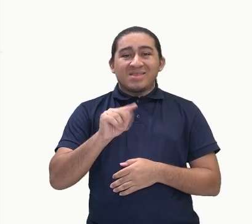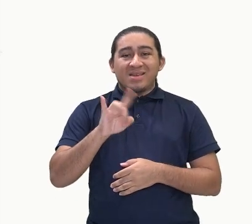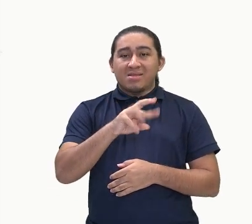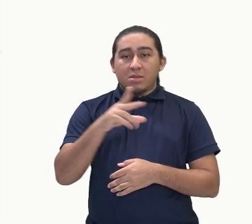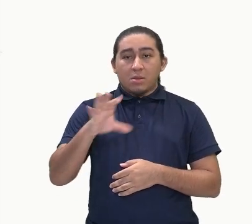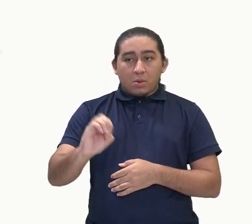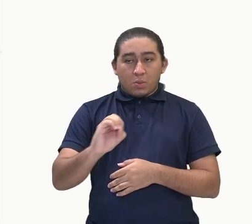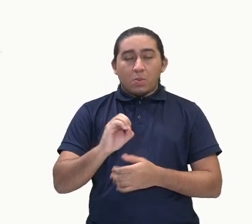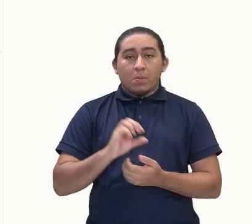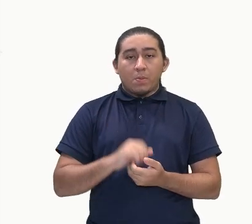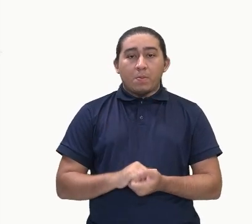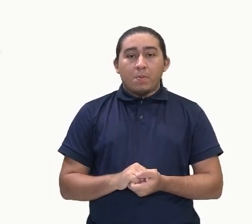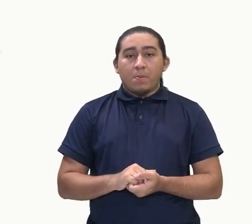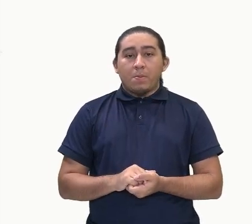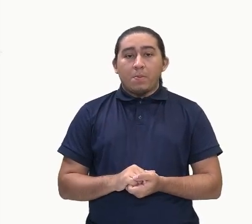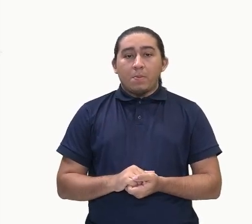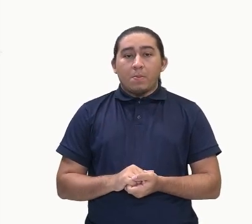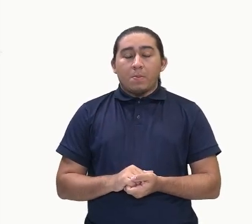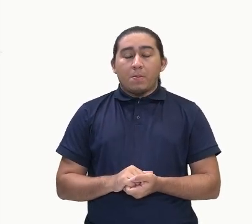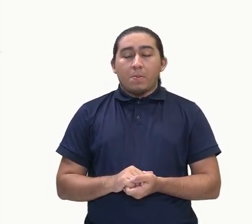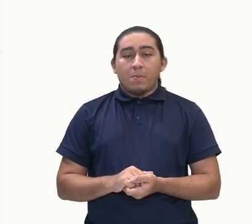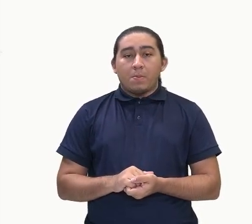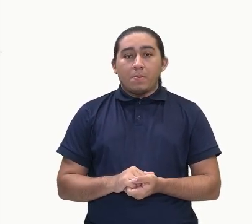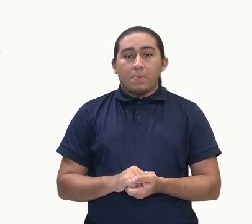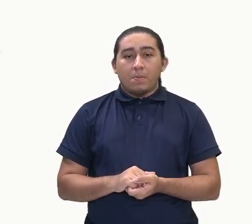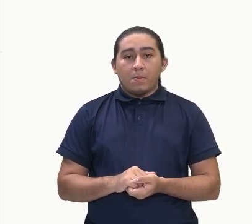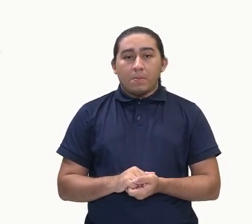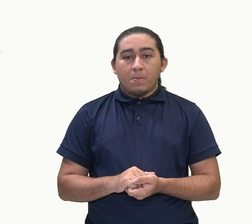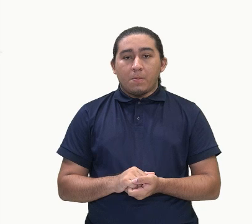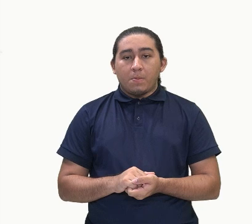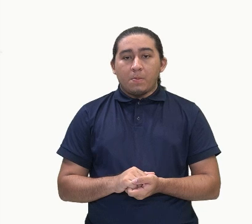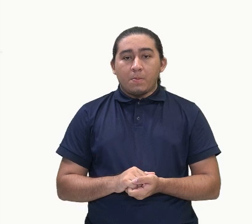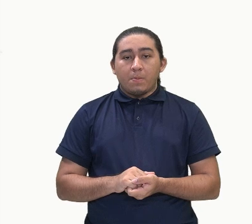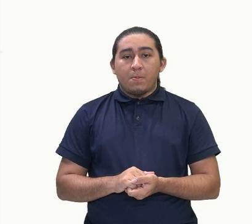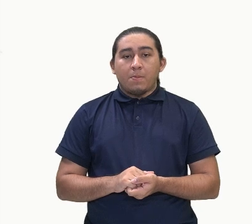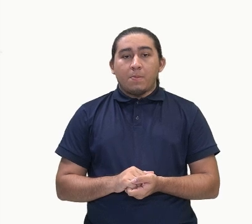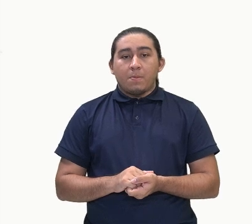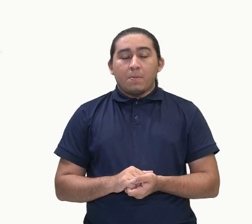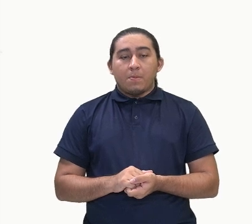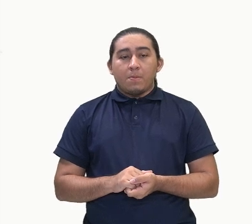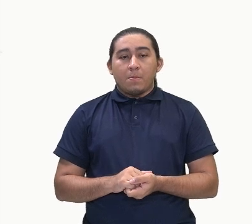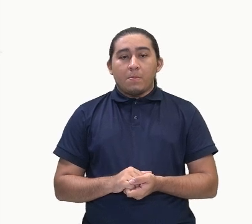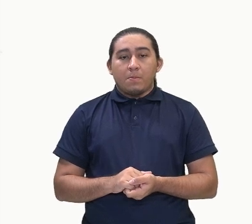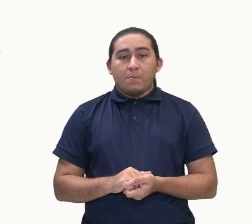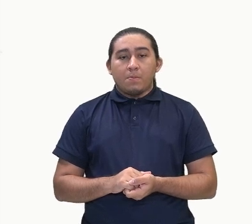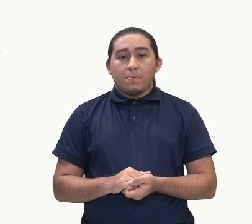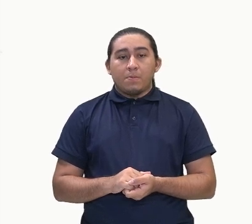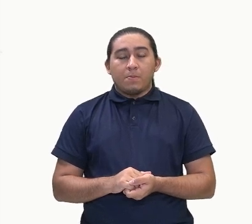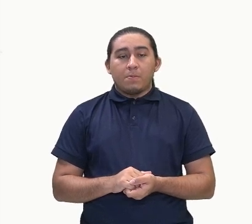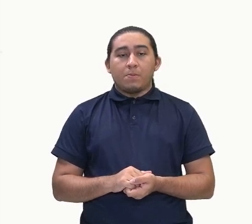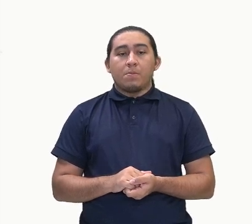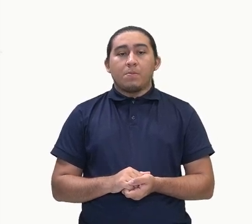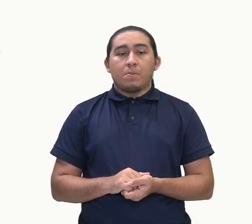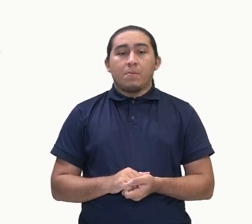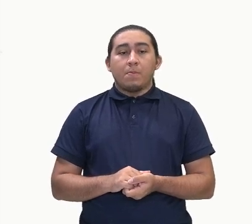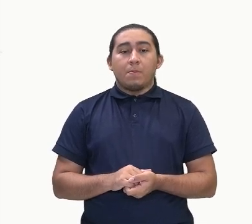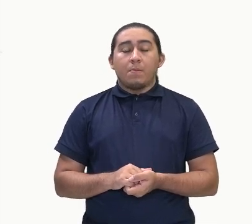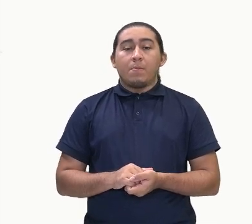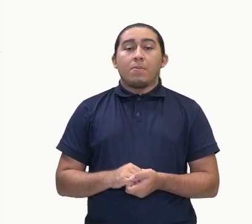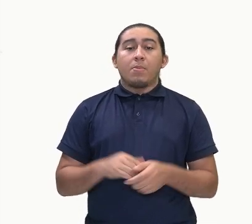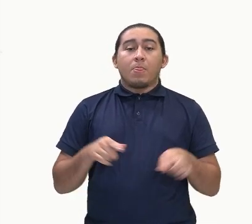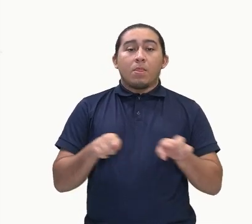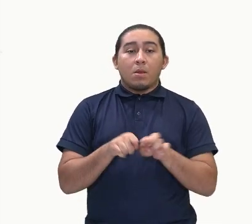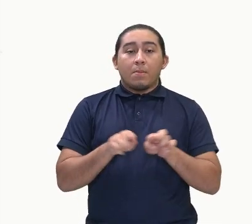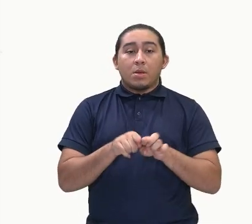ligamento do músculo com os ossos. E aí a gente vai ter também os ligamentos, né? Olha só, vamos marcar